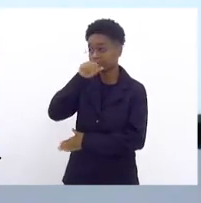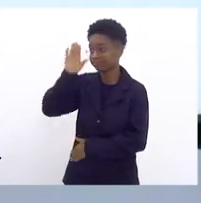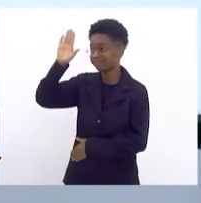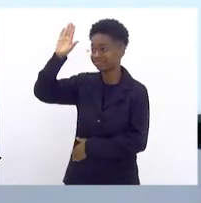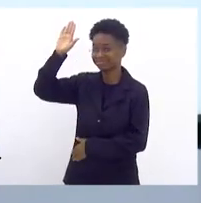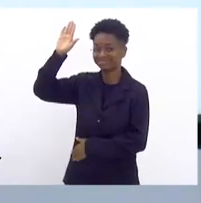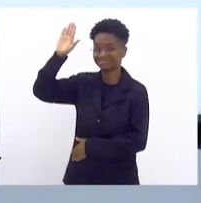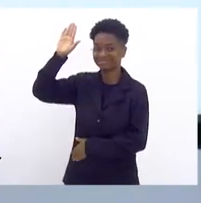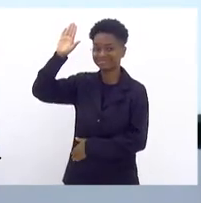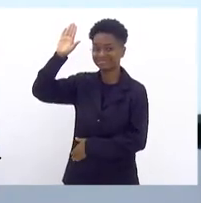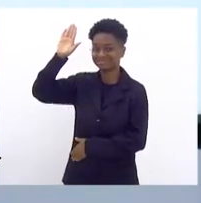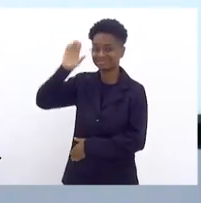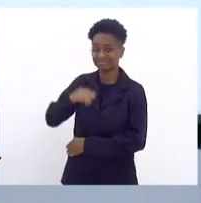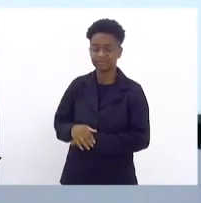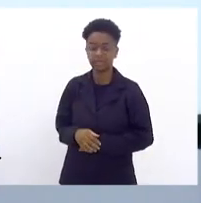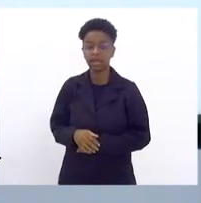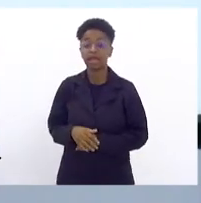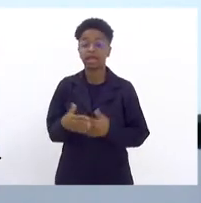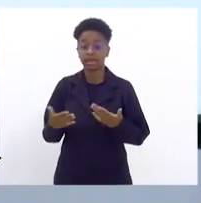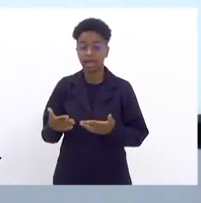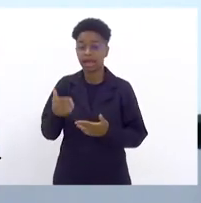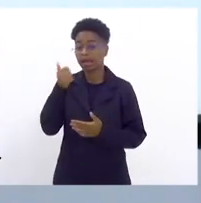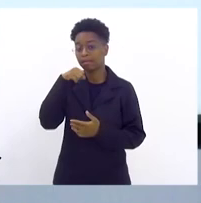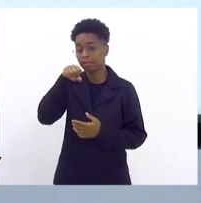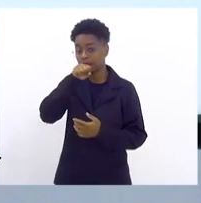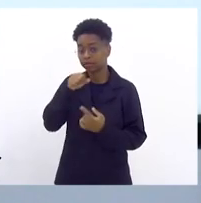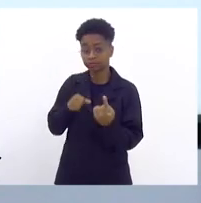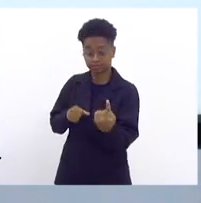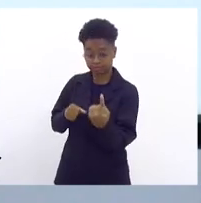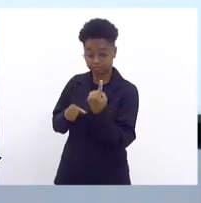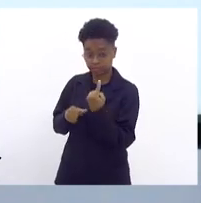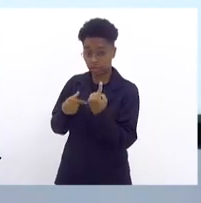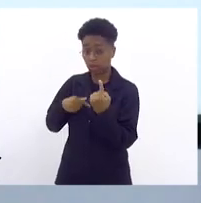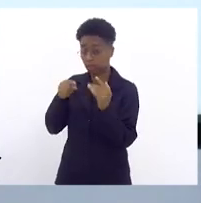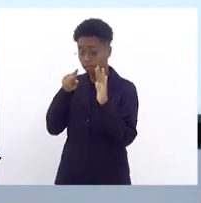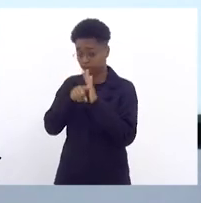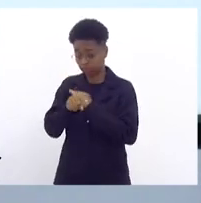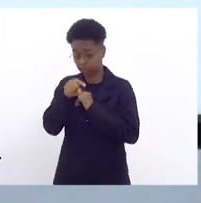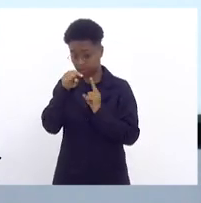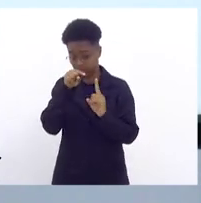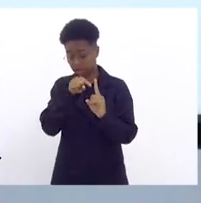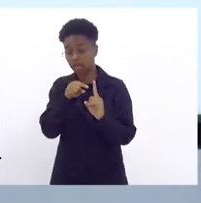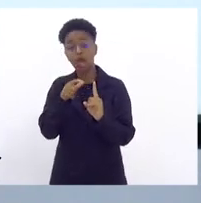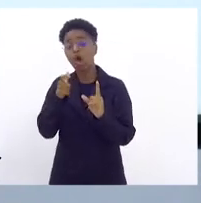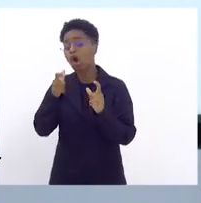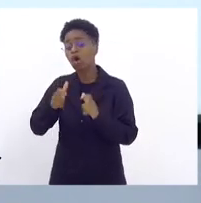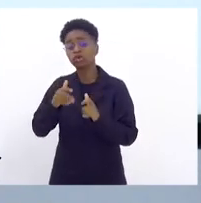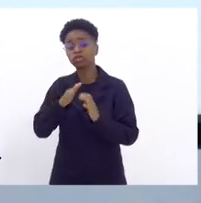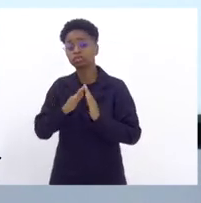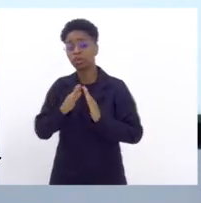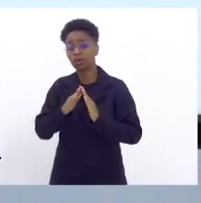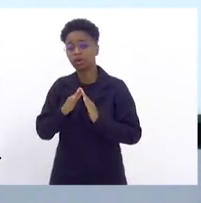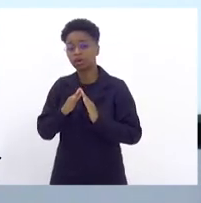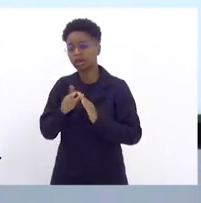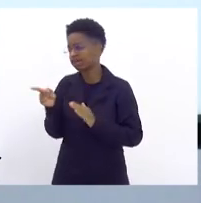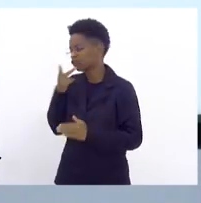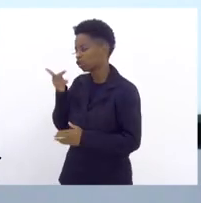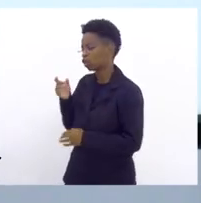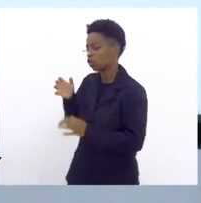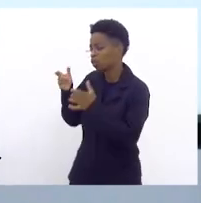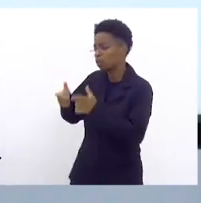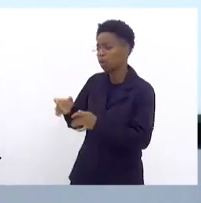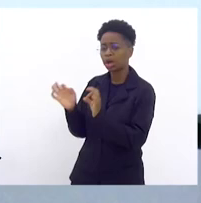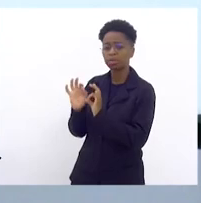a Luana veio até mim e disse você vem de onde ela de lugar nenhum